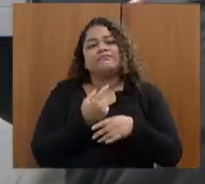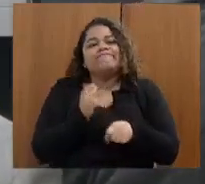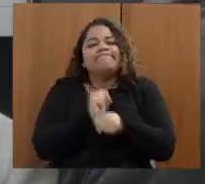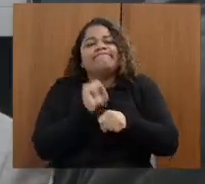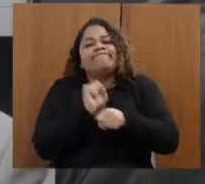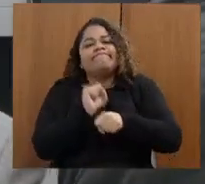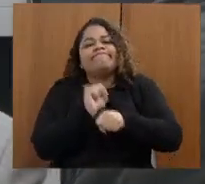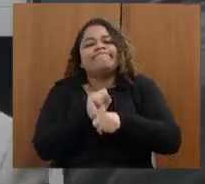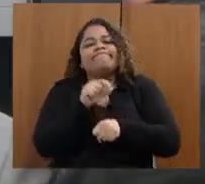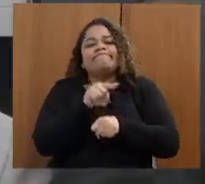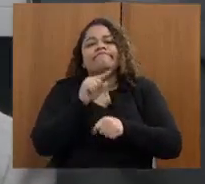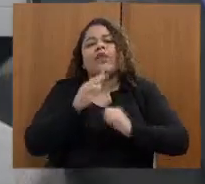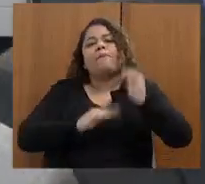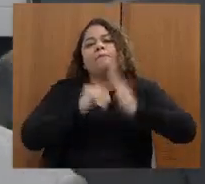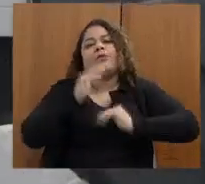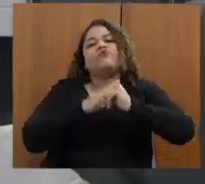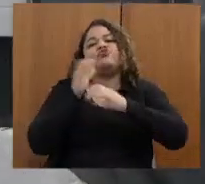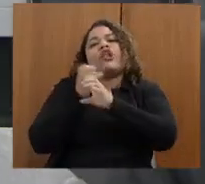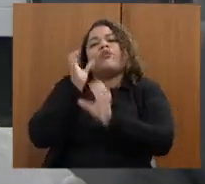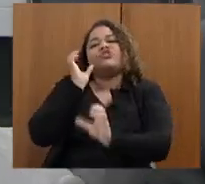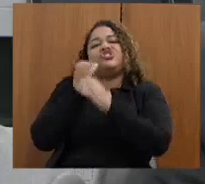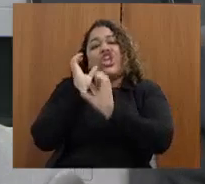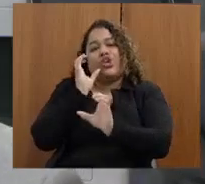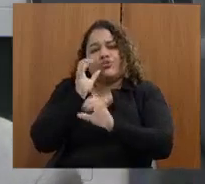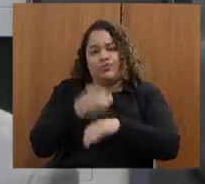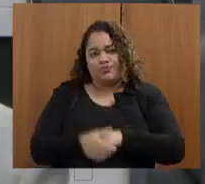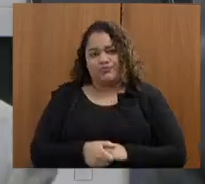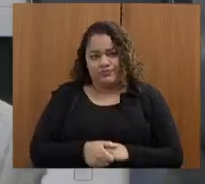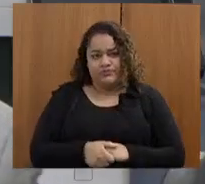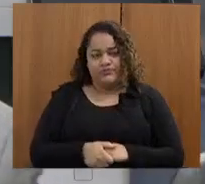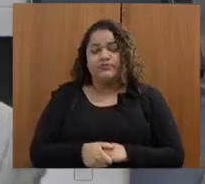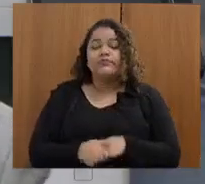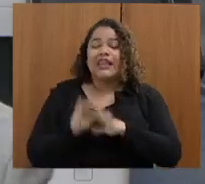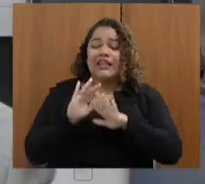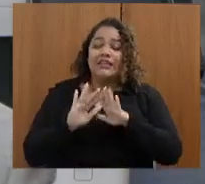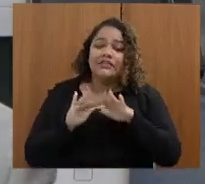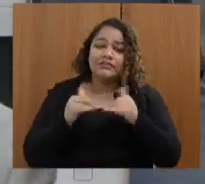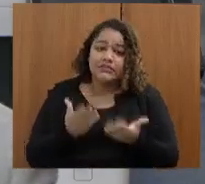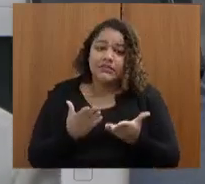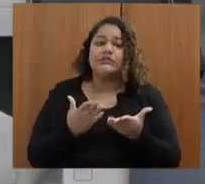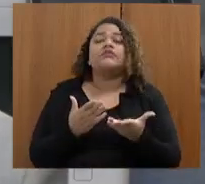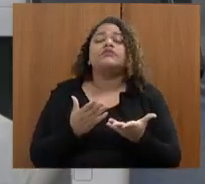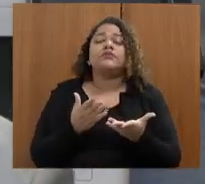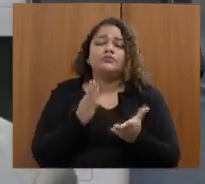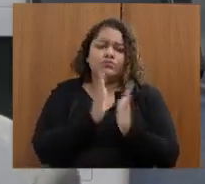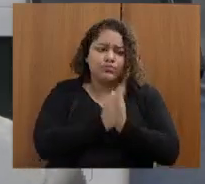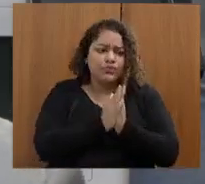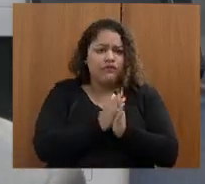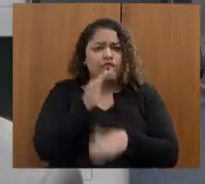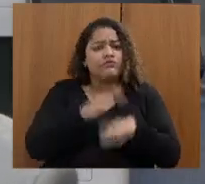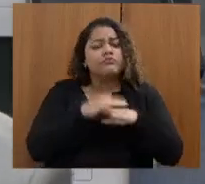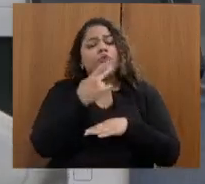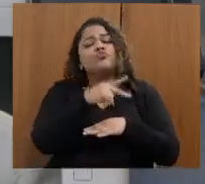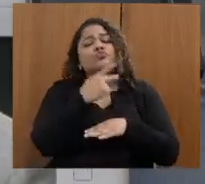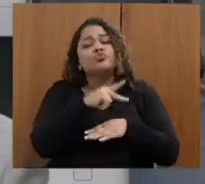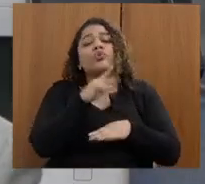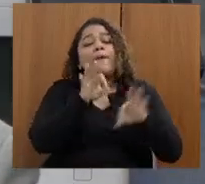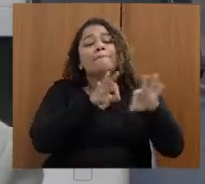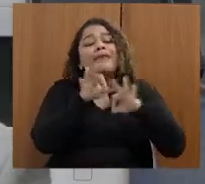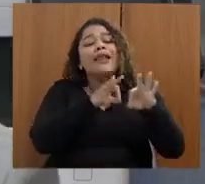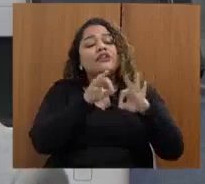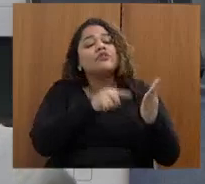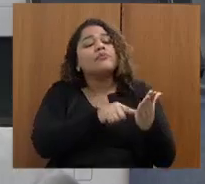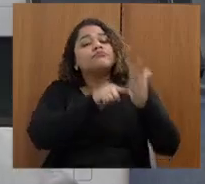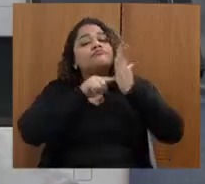profissio portanto eu queria muito que o senhor nos trouxesse um planejamento quando que nós podemos